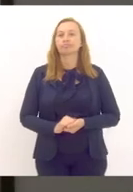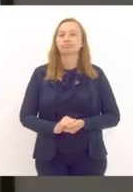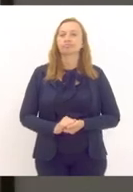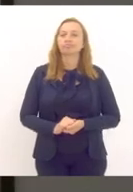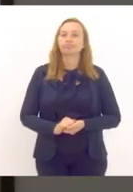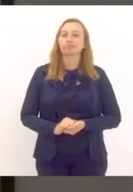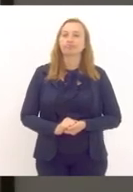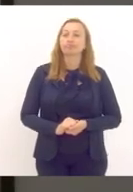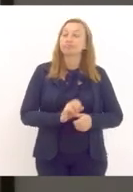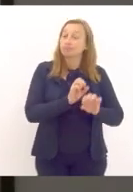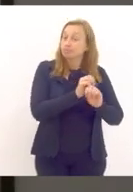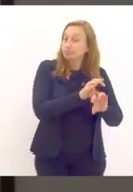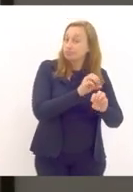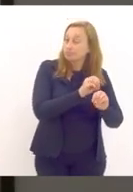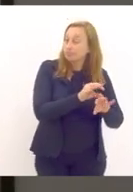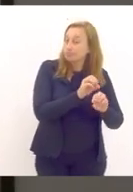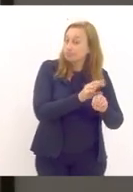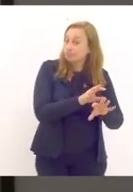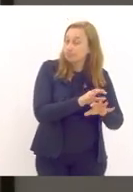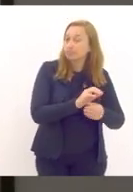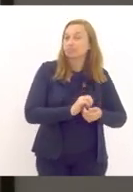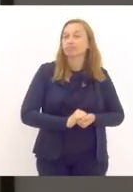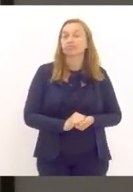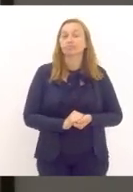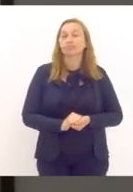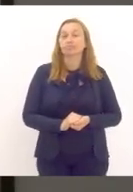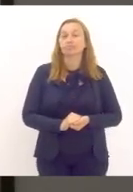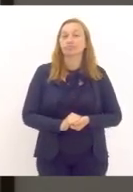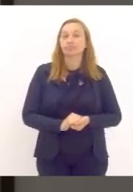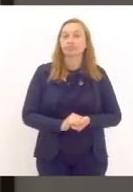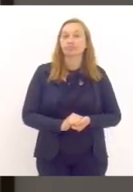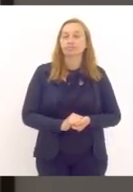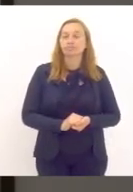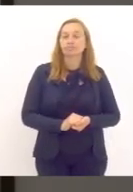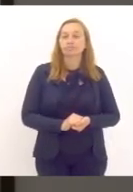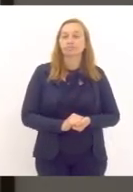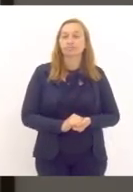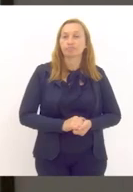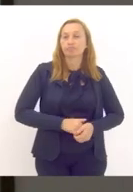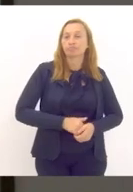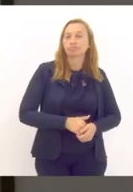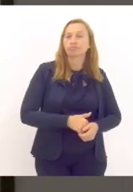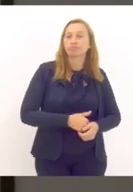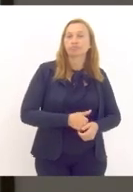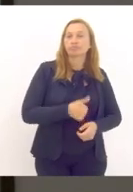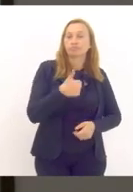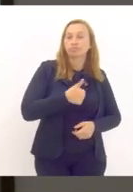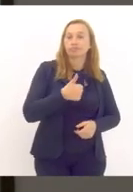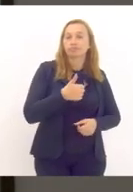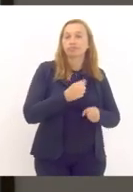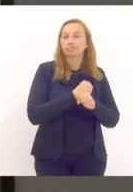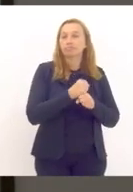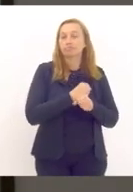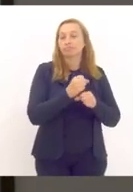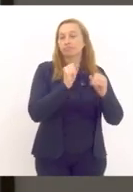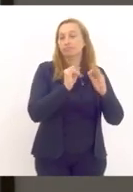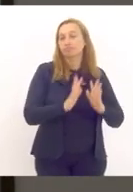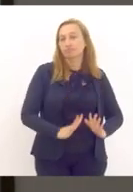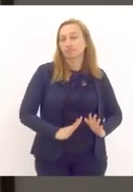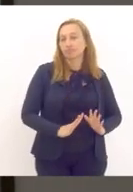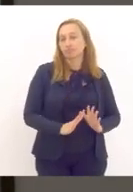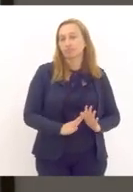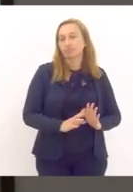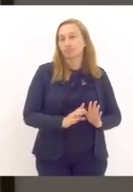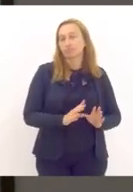efeito da educação, teve porque ela fez o empenhamento do ano logo no primeiro quadrimestre, mas o que explica, ou seja, o aumento